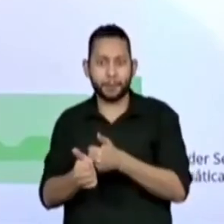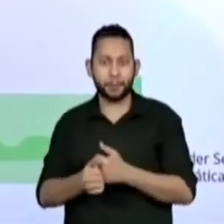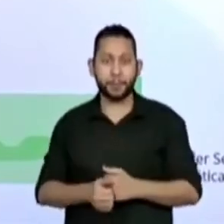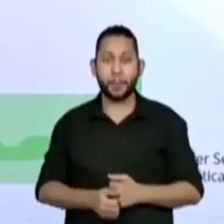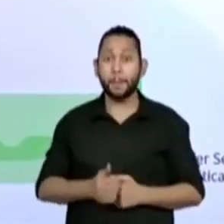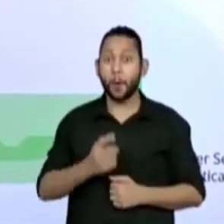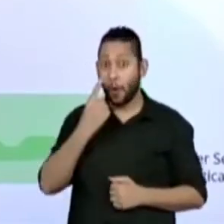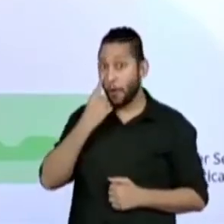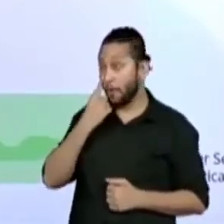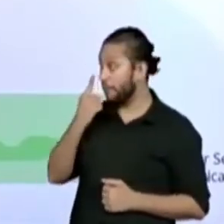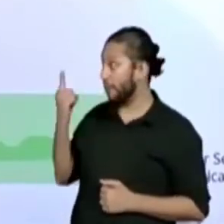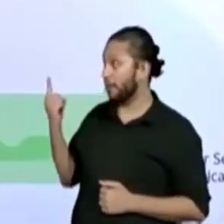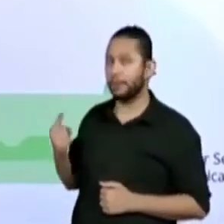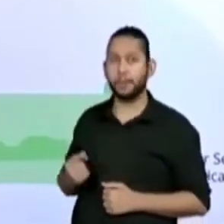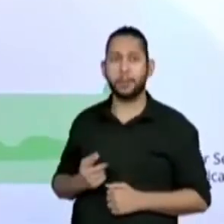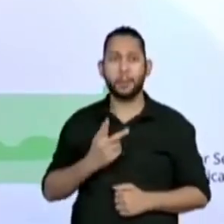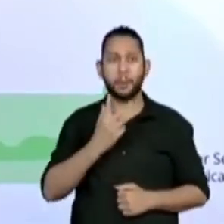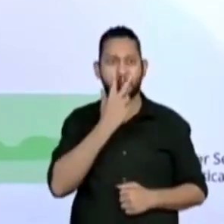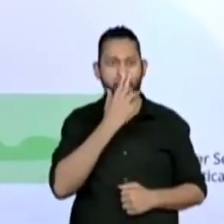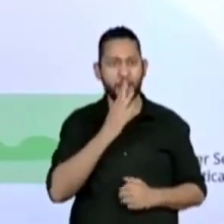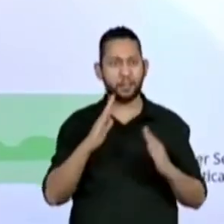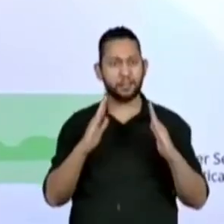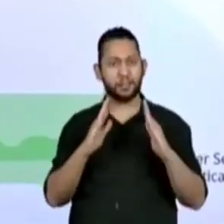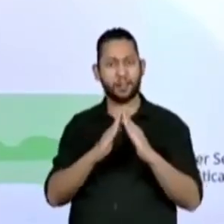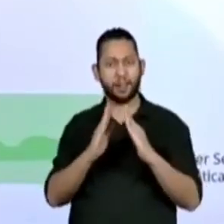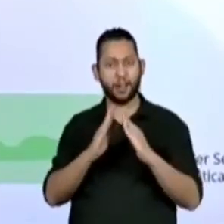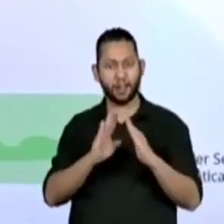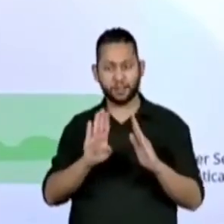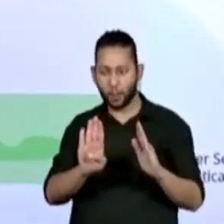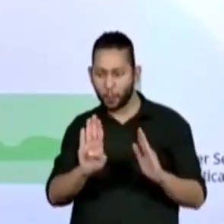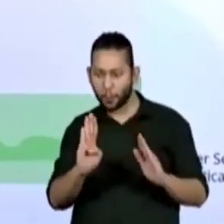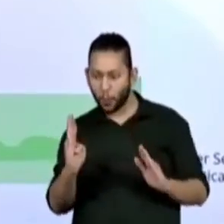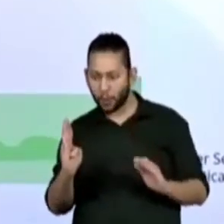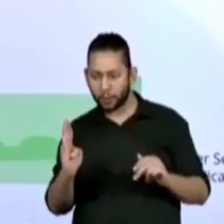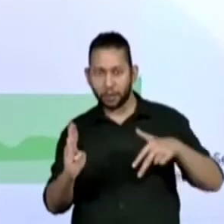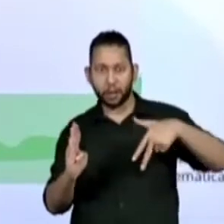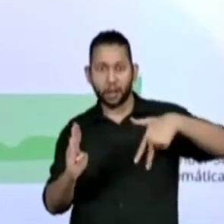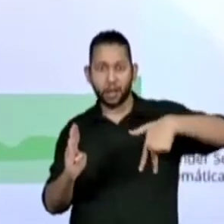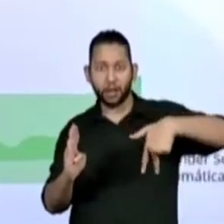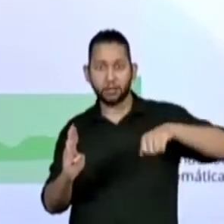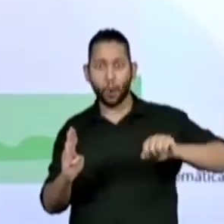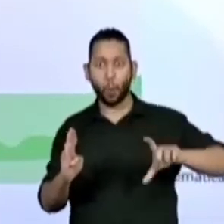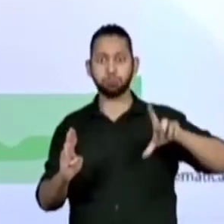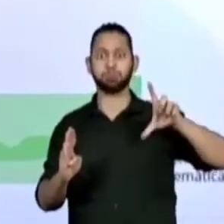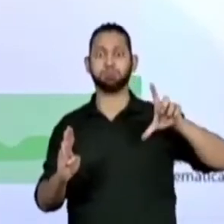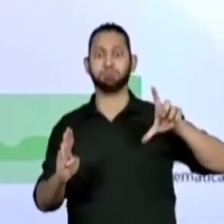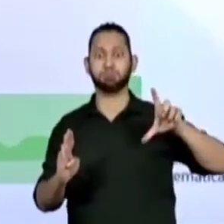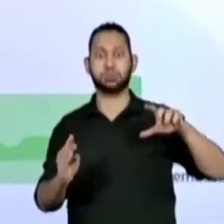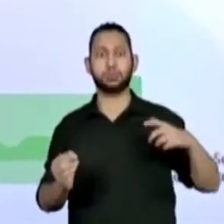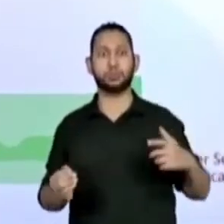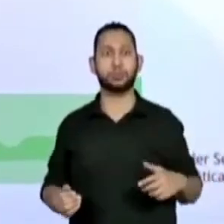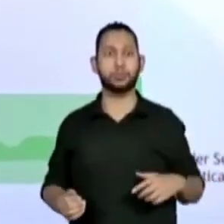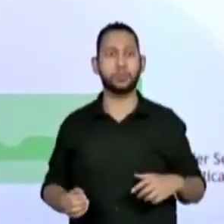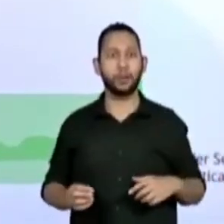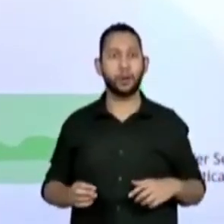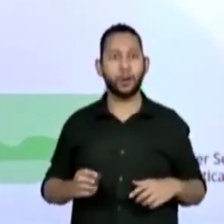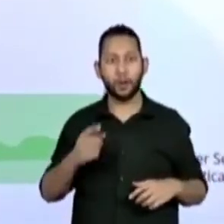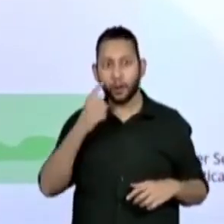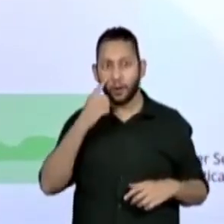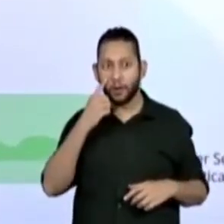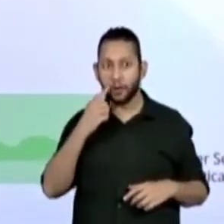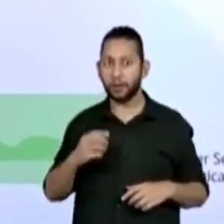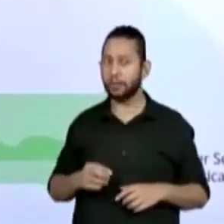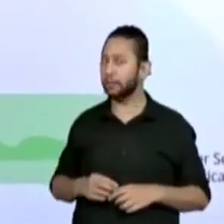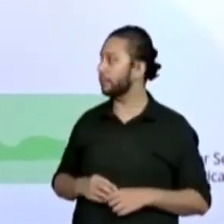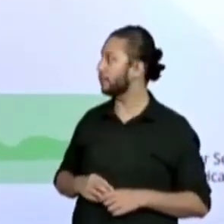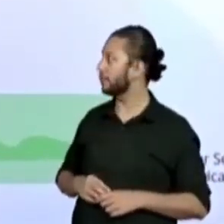parece, vamos dizer, que a porta da casa é do tamanho das crianças, certo? Sim. A impressão que dá